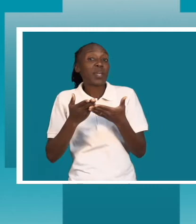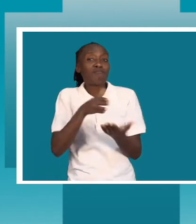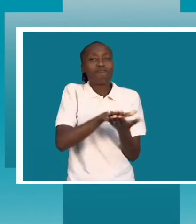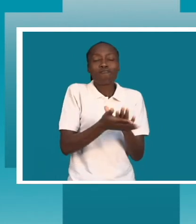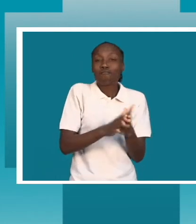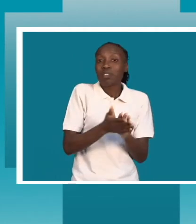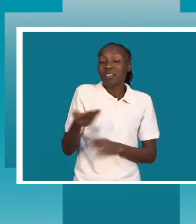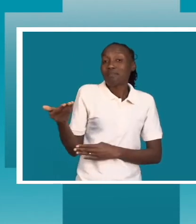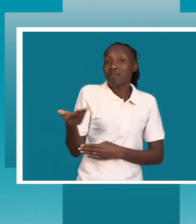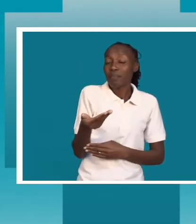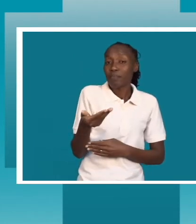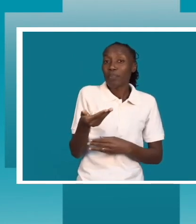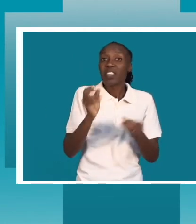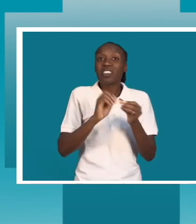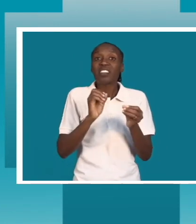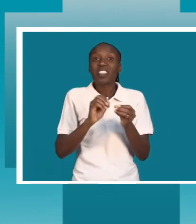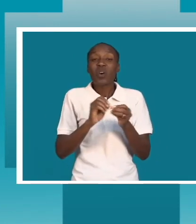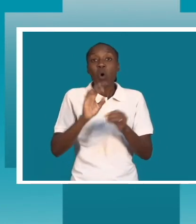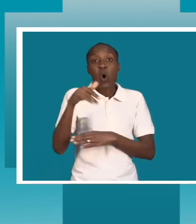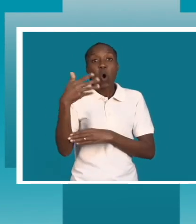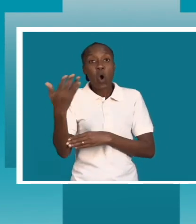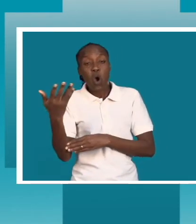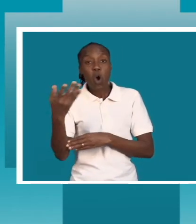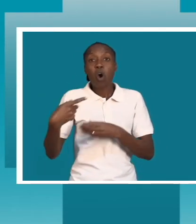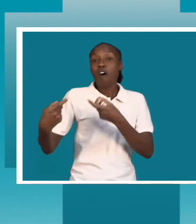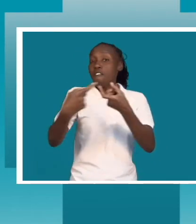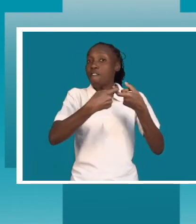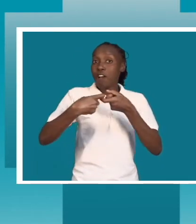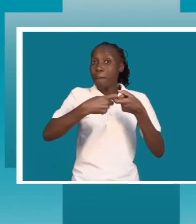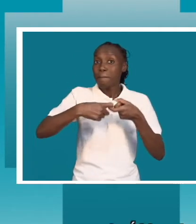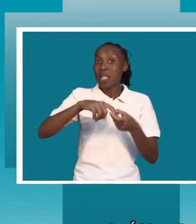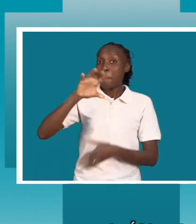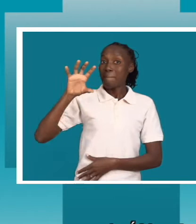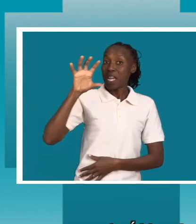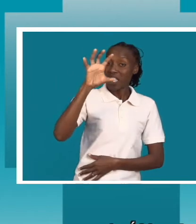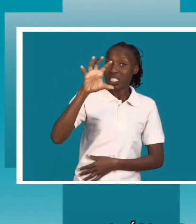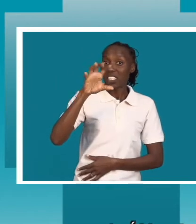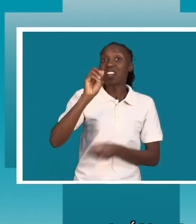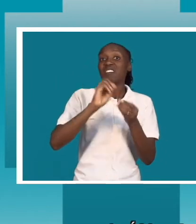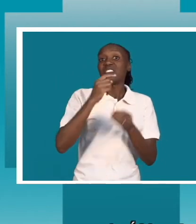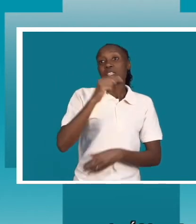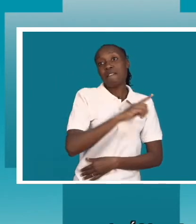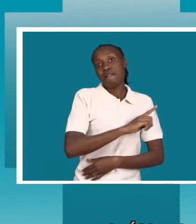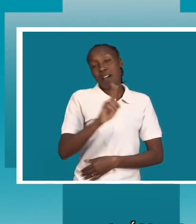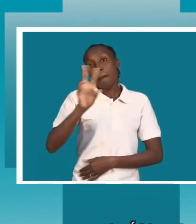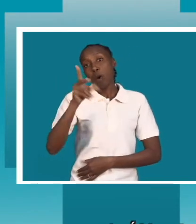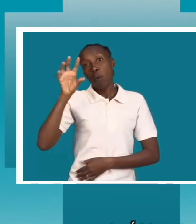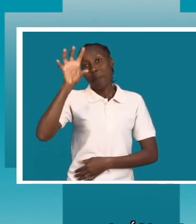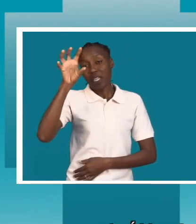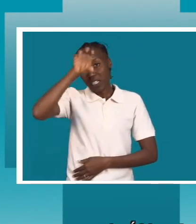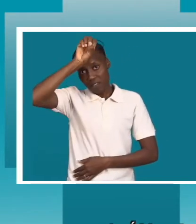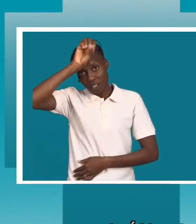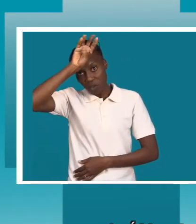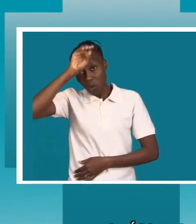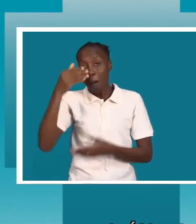de que podam mover meus familiares de Paraguai chamar-lhe para África do Sul, porque,